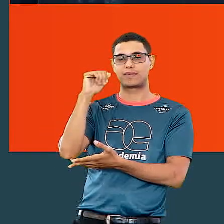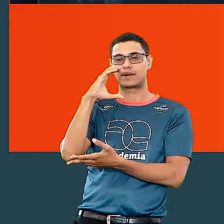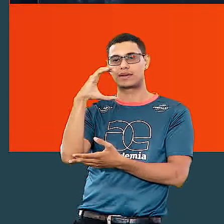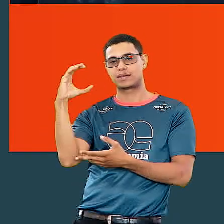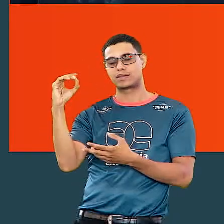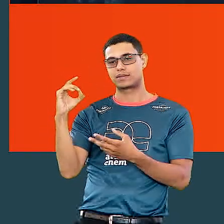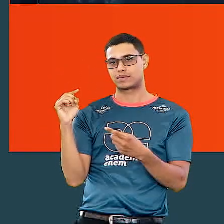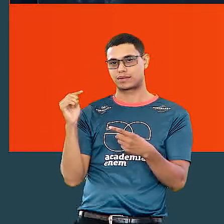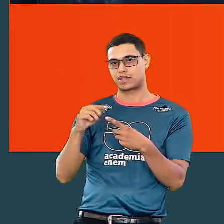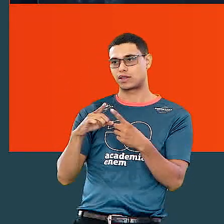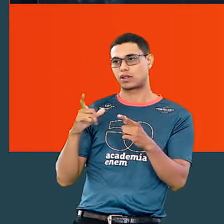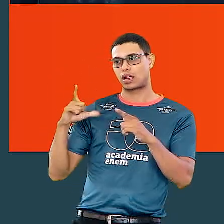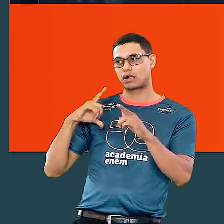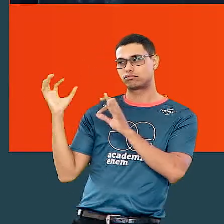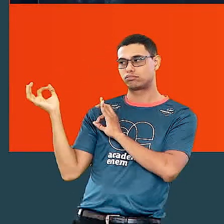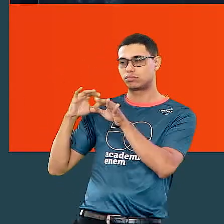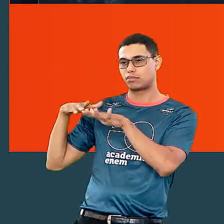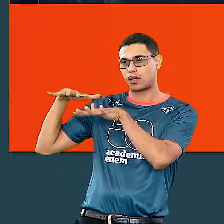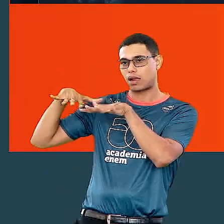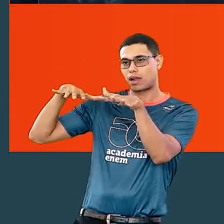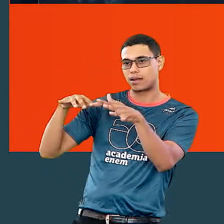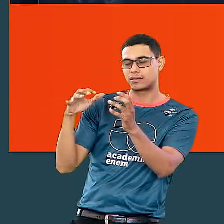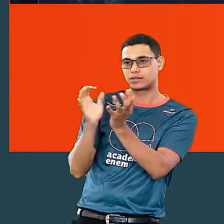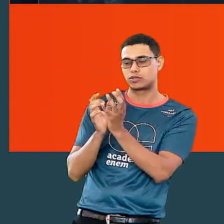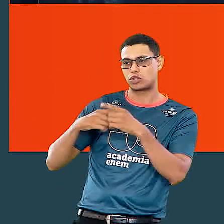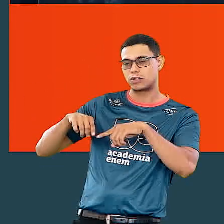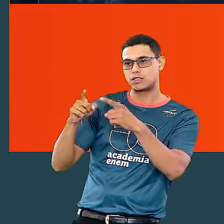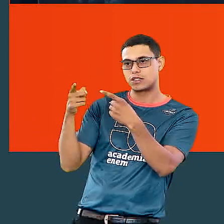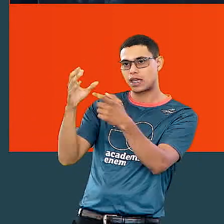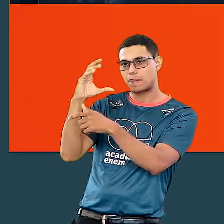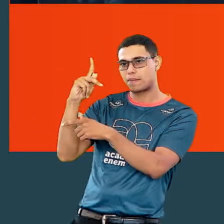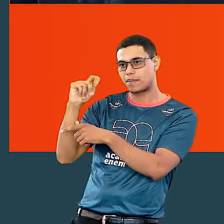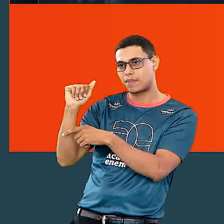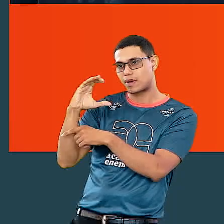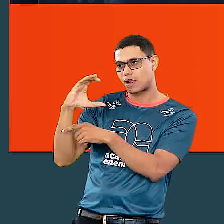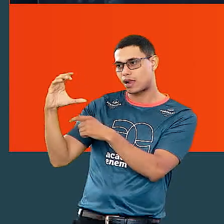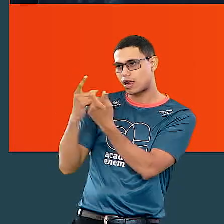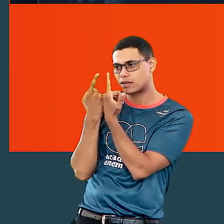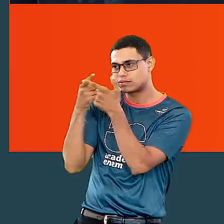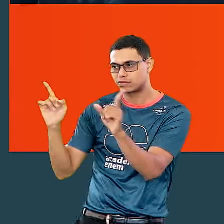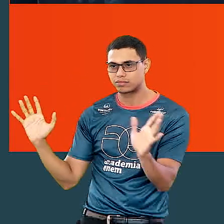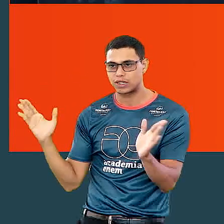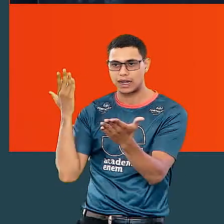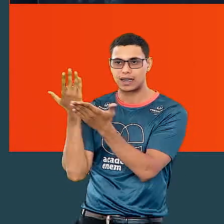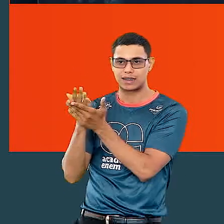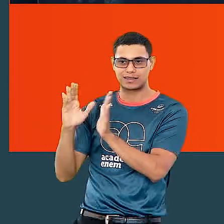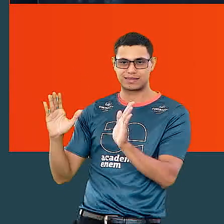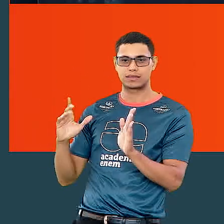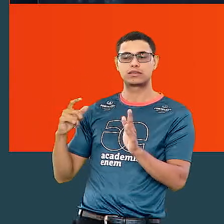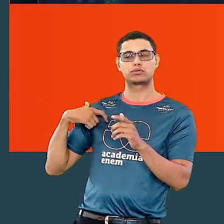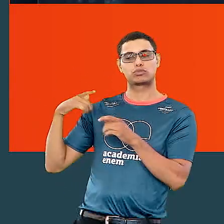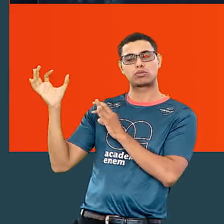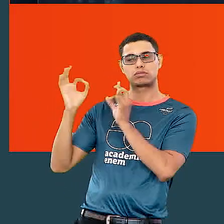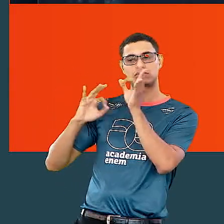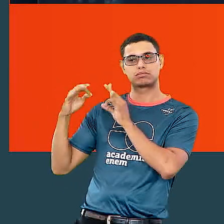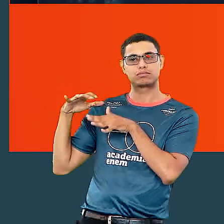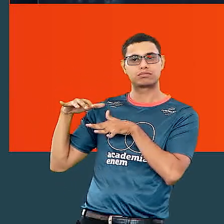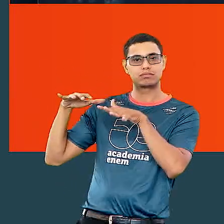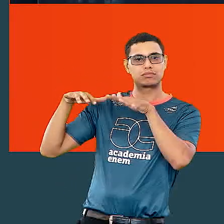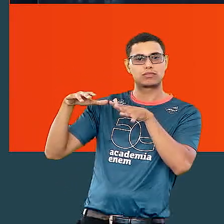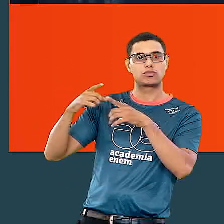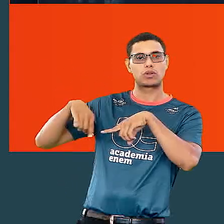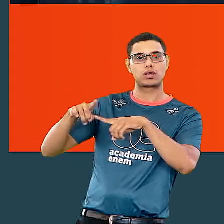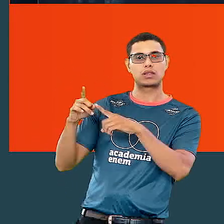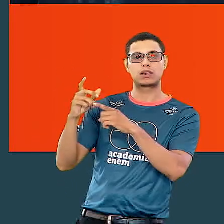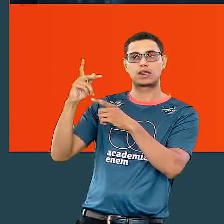estou organizando um grupo para a gente poder destruir essa maldição que é a garrafa da Paco. Eu estou organizando um grupo para a gente